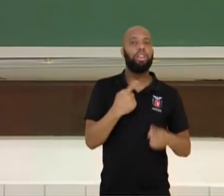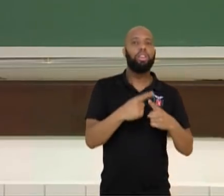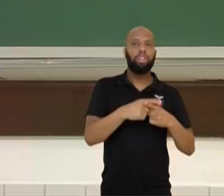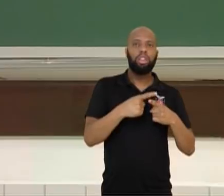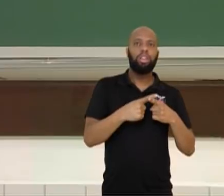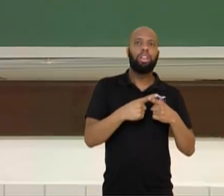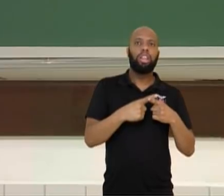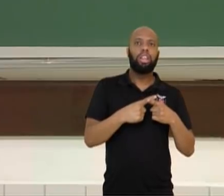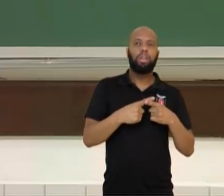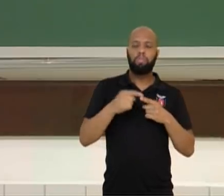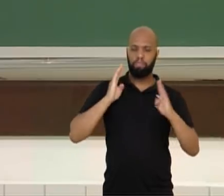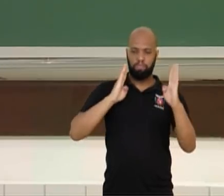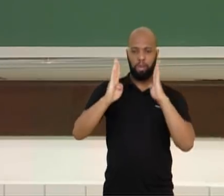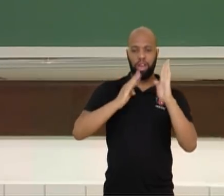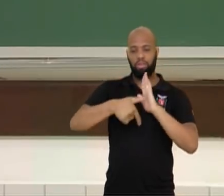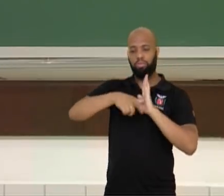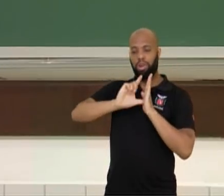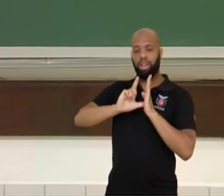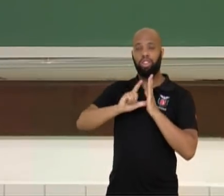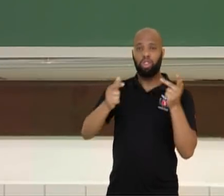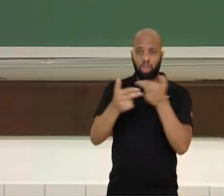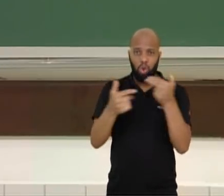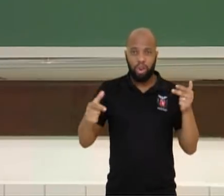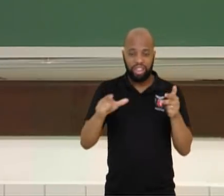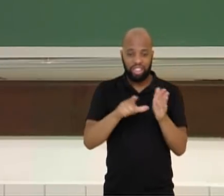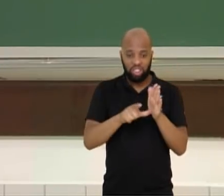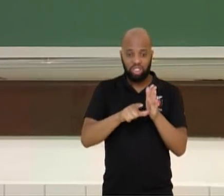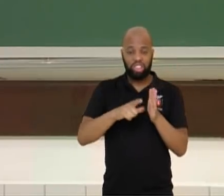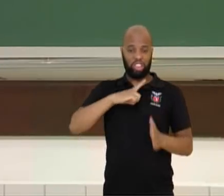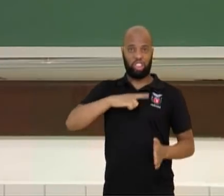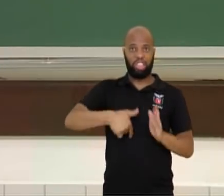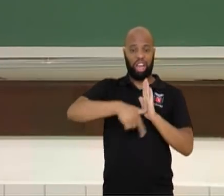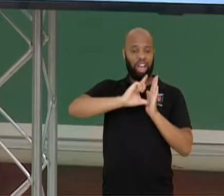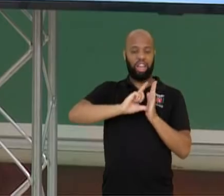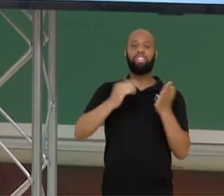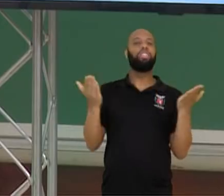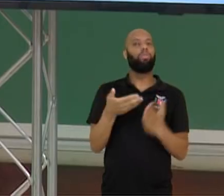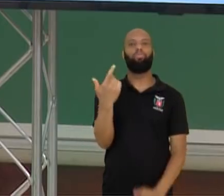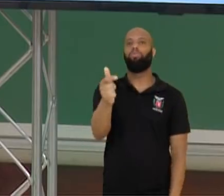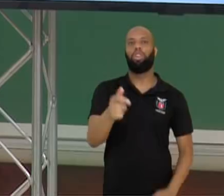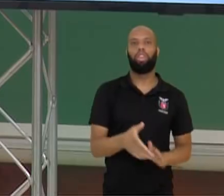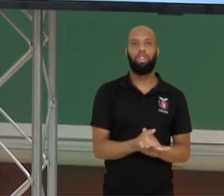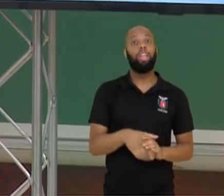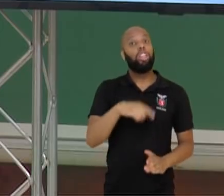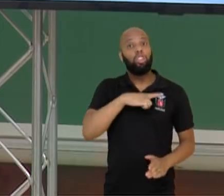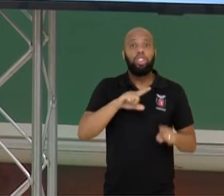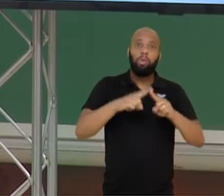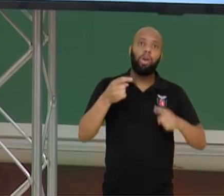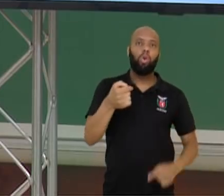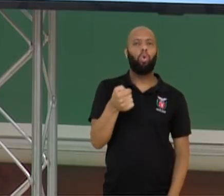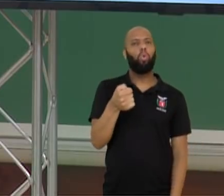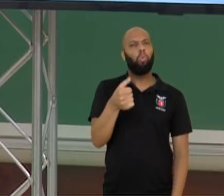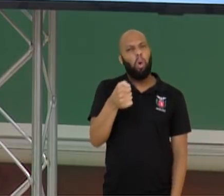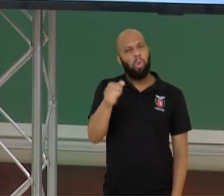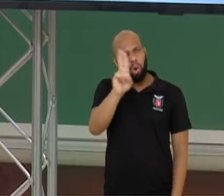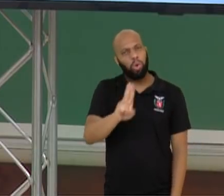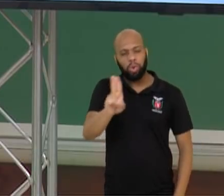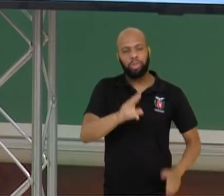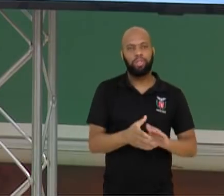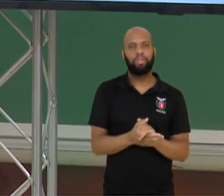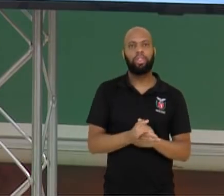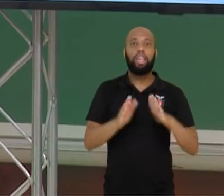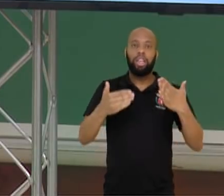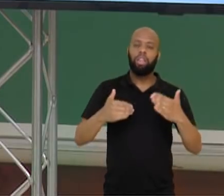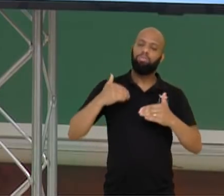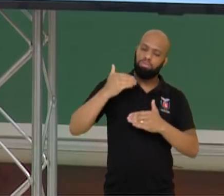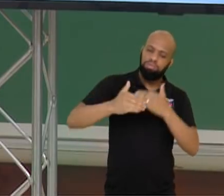época deles, muitas das coisas que a gente tem hoje não existiam. Ou até existiam, mas não eram muito utilizadas. Então,